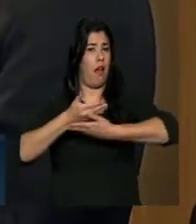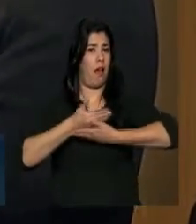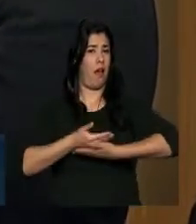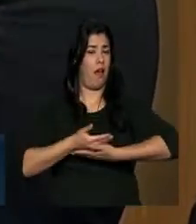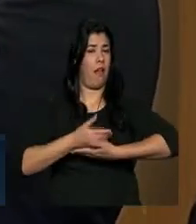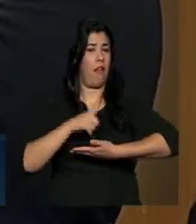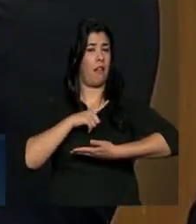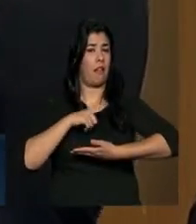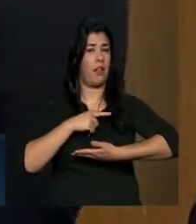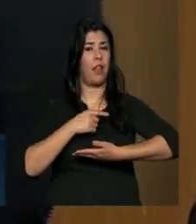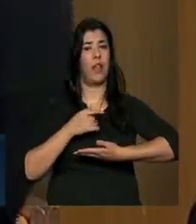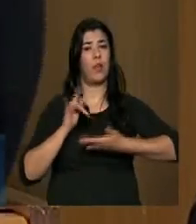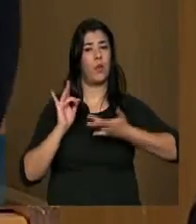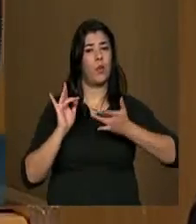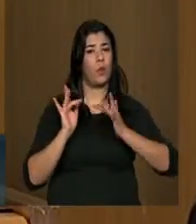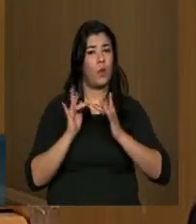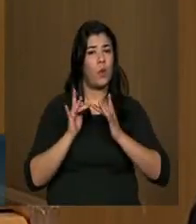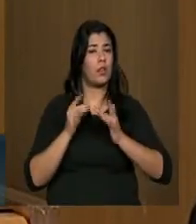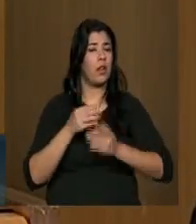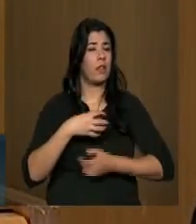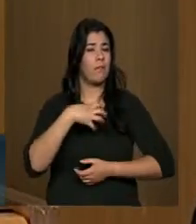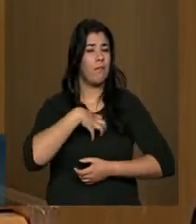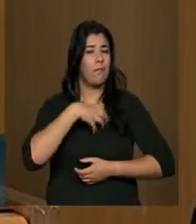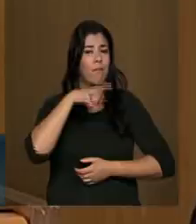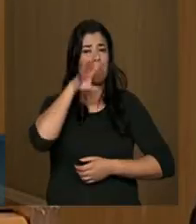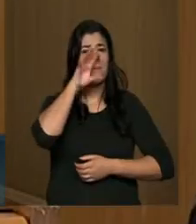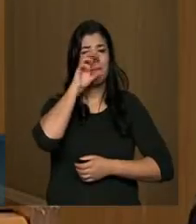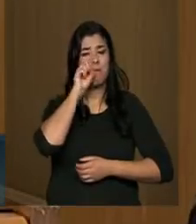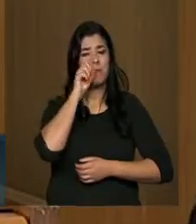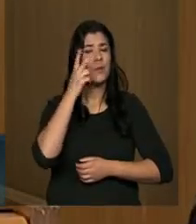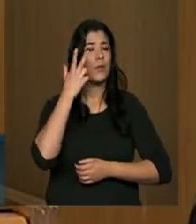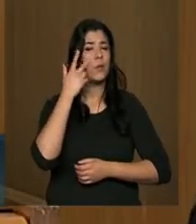pele a pele, e para que aconteça o que é natural,